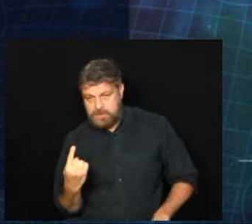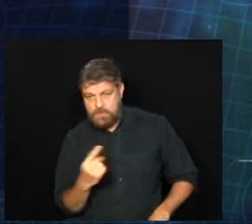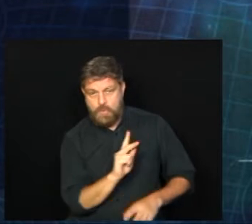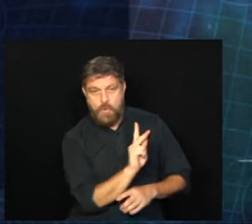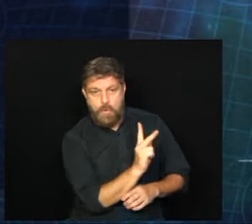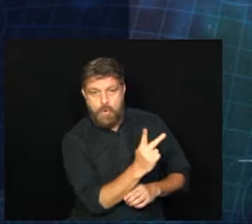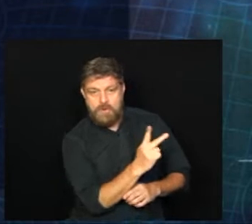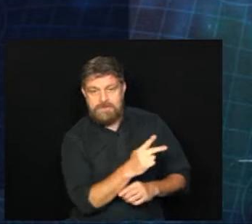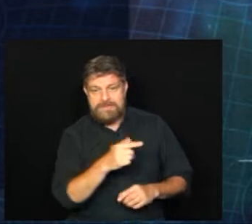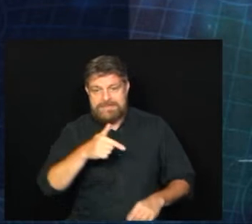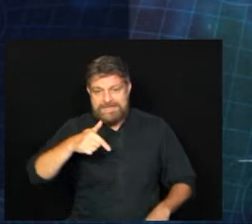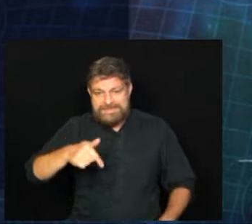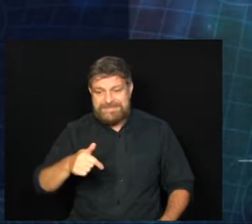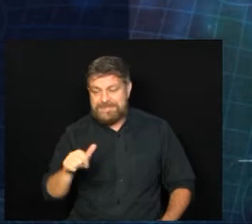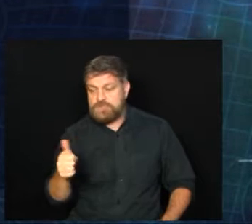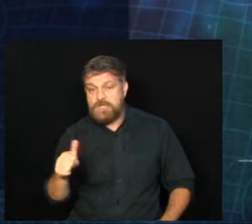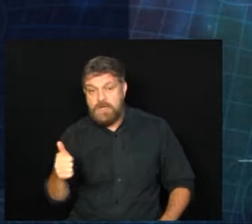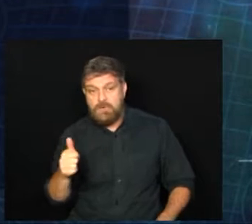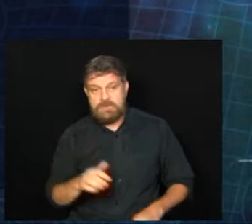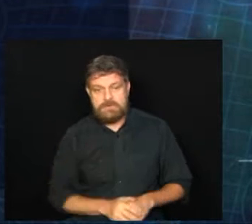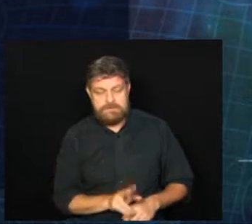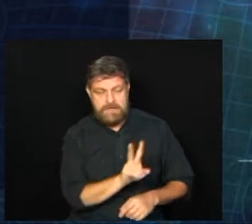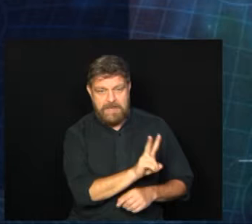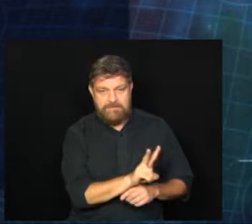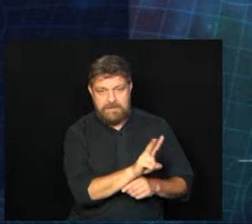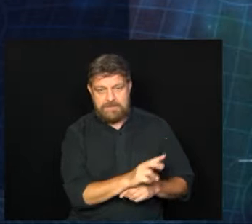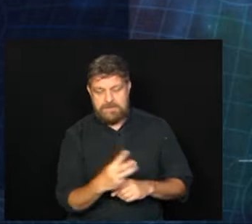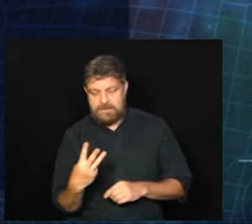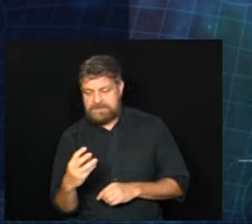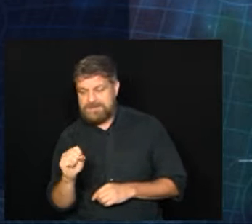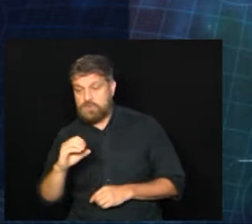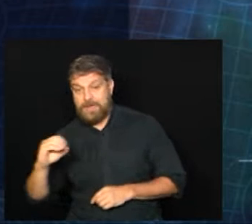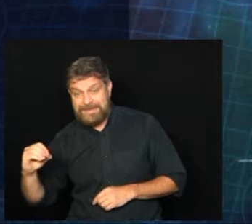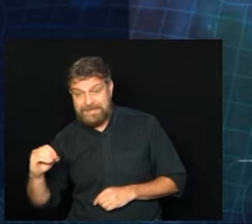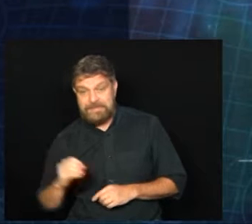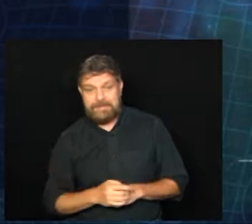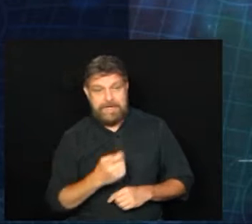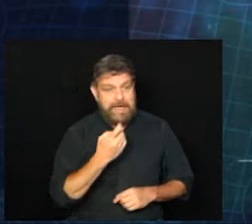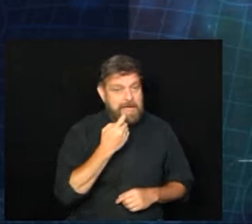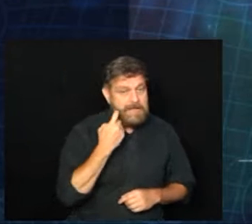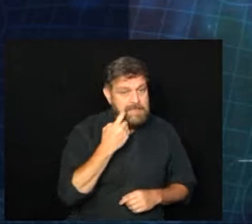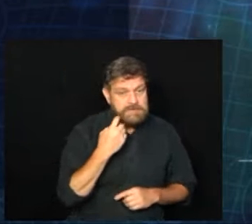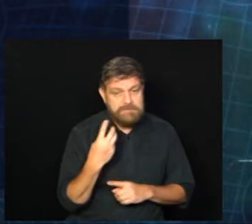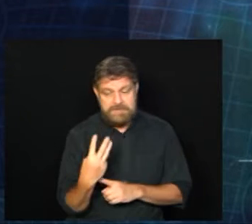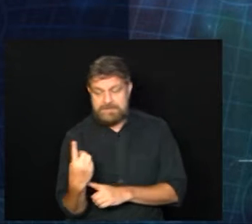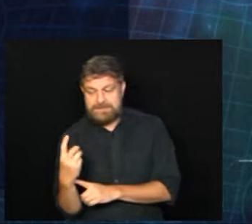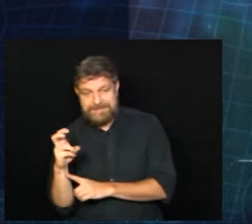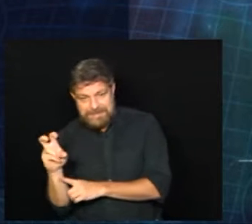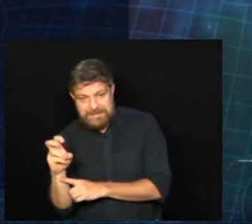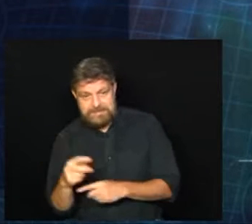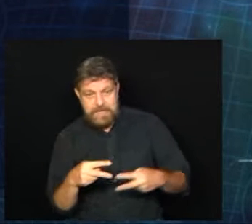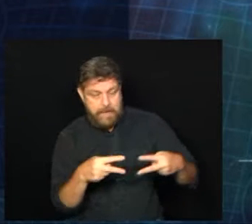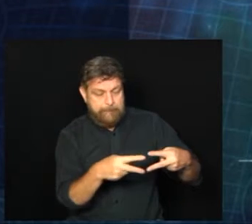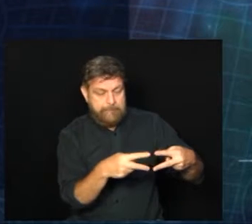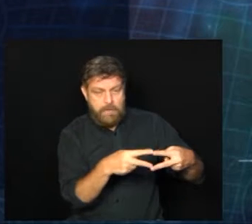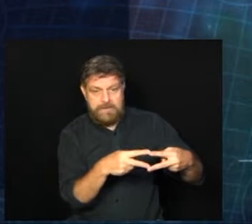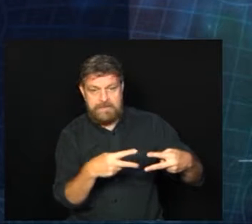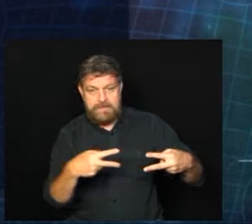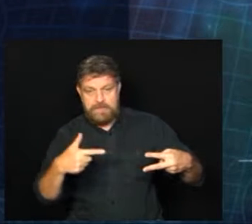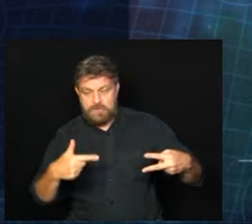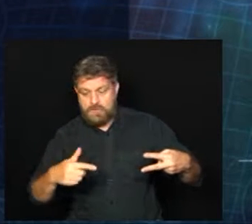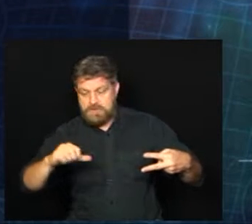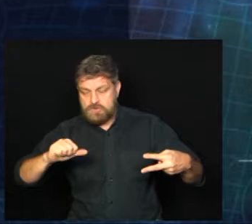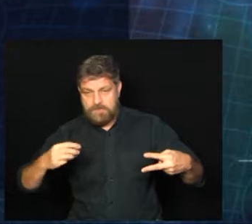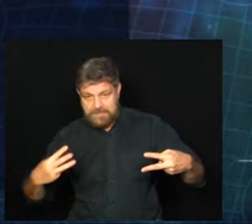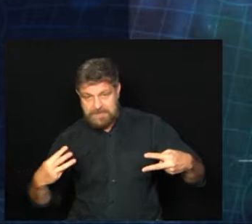Hortolândia, 711, Valinhos, 380, Itatiba, 315, Paulínia,